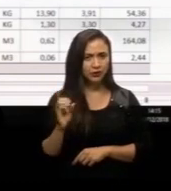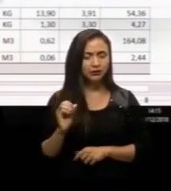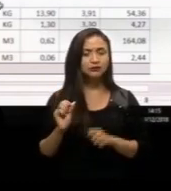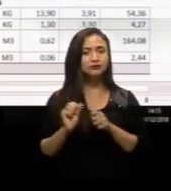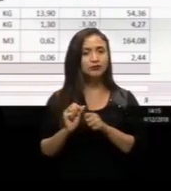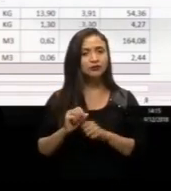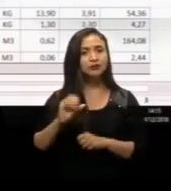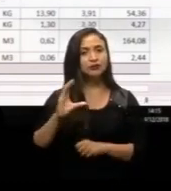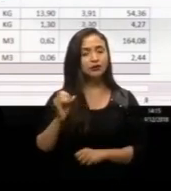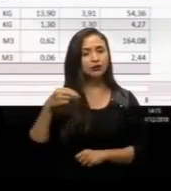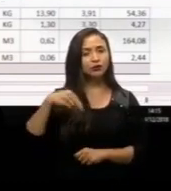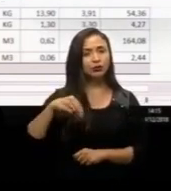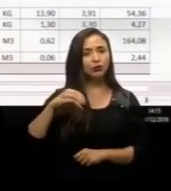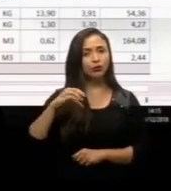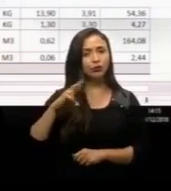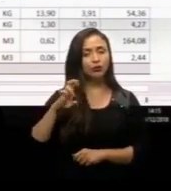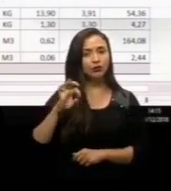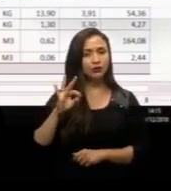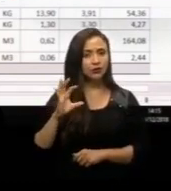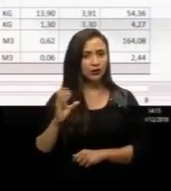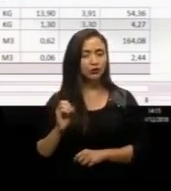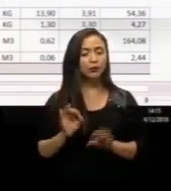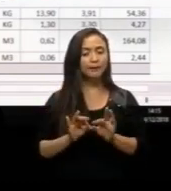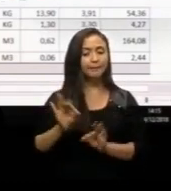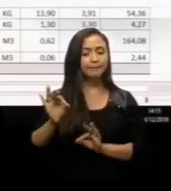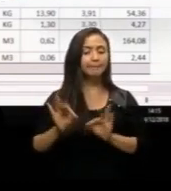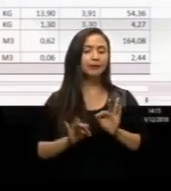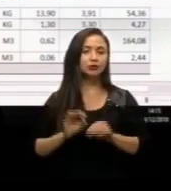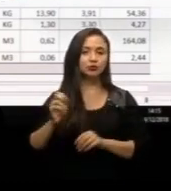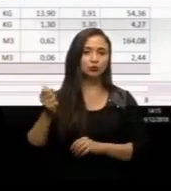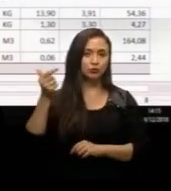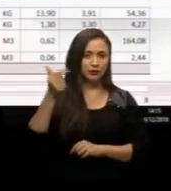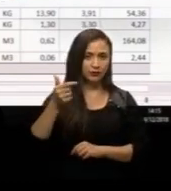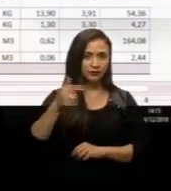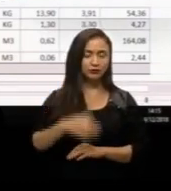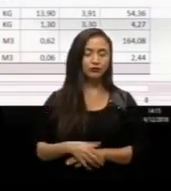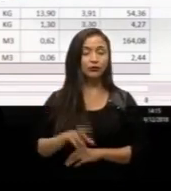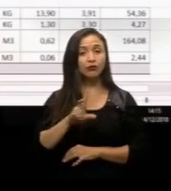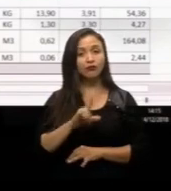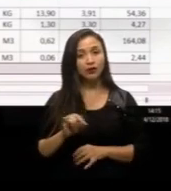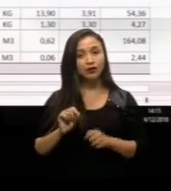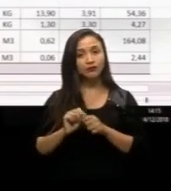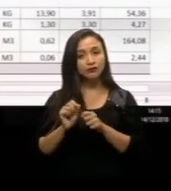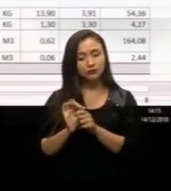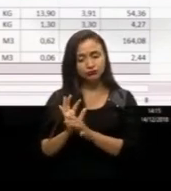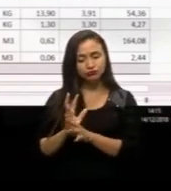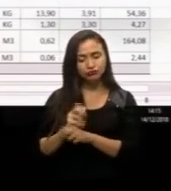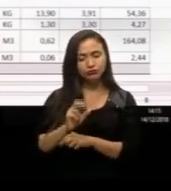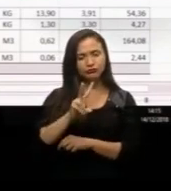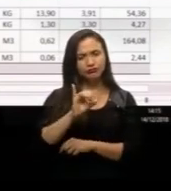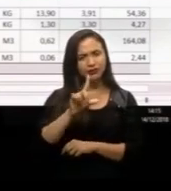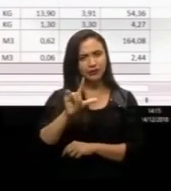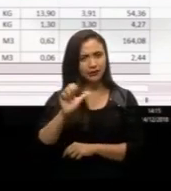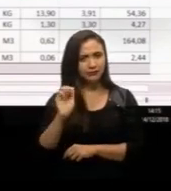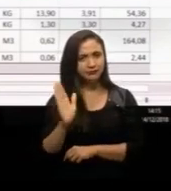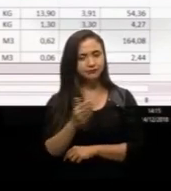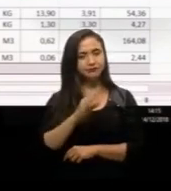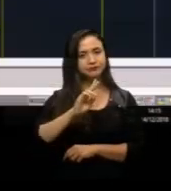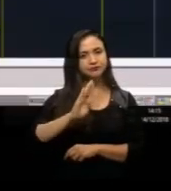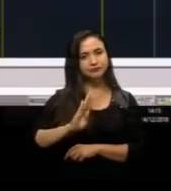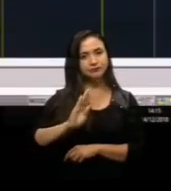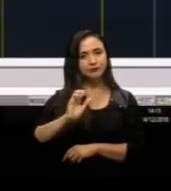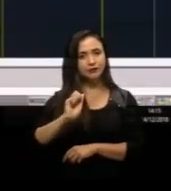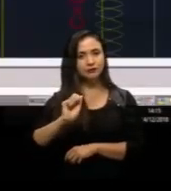concretagem. Ela é dada em metro quadrado. Então, agora a gente vai fazer o cálculo da viga baldrame, tá?